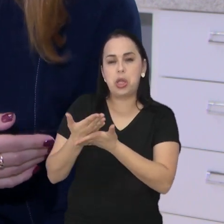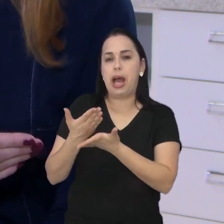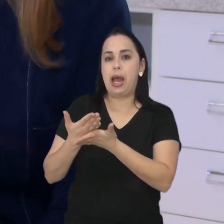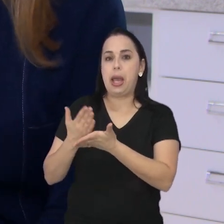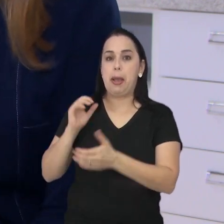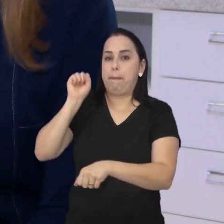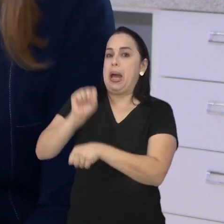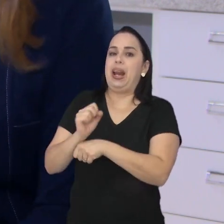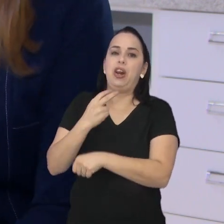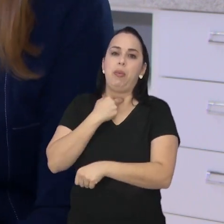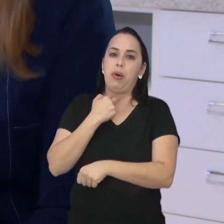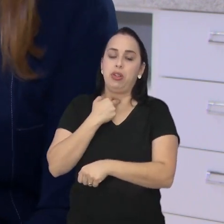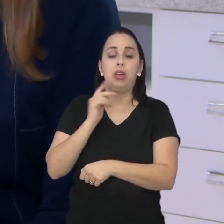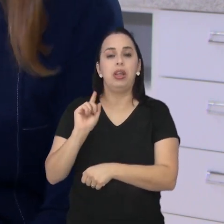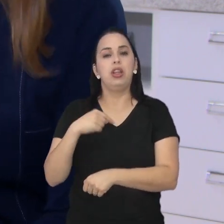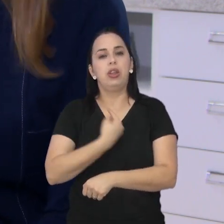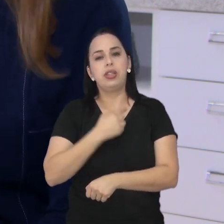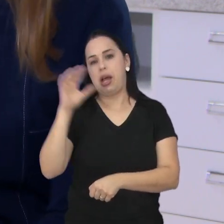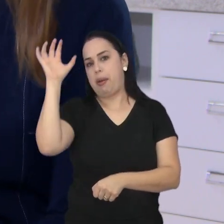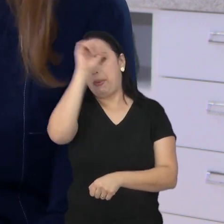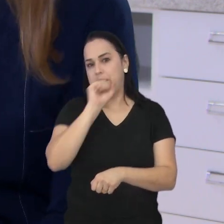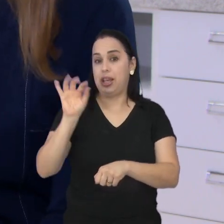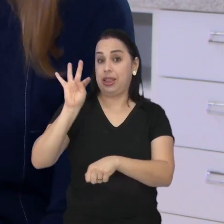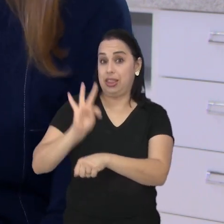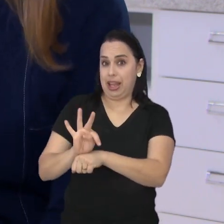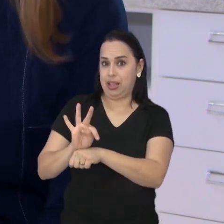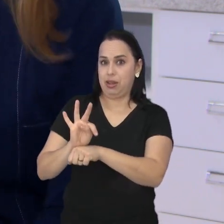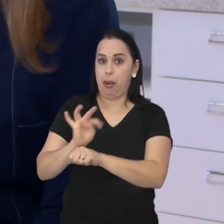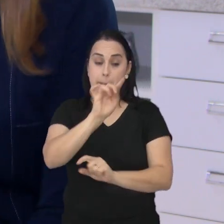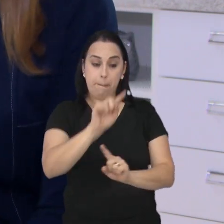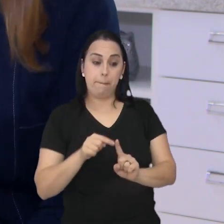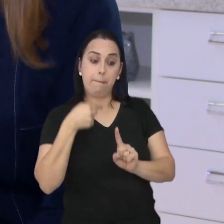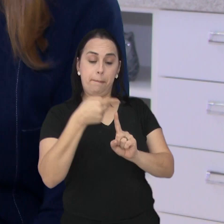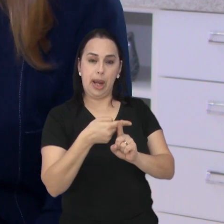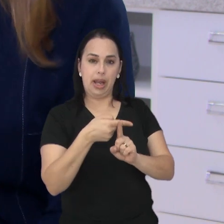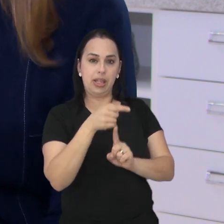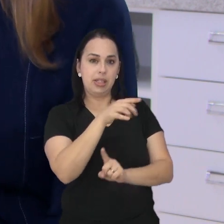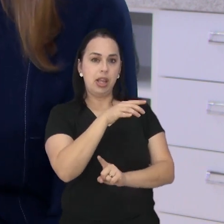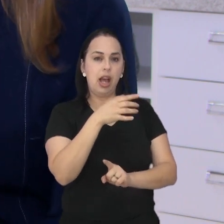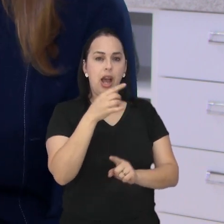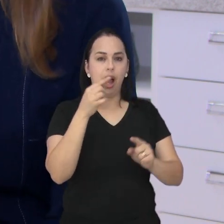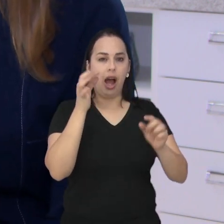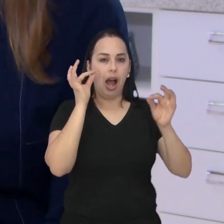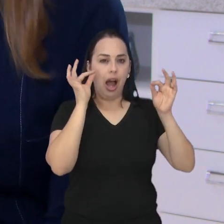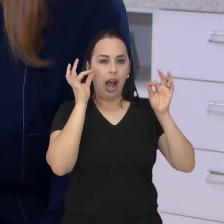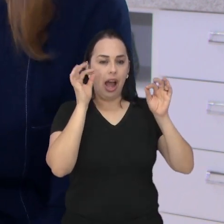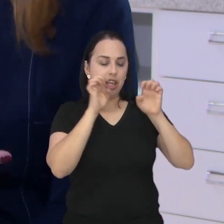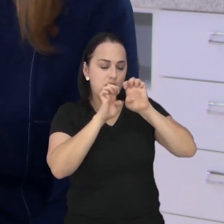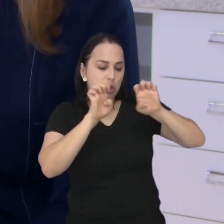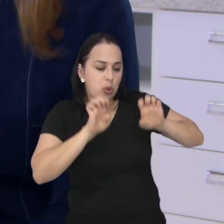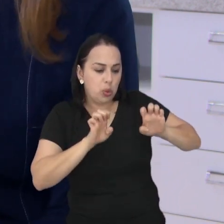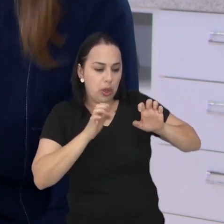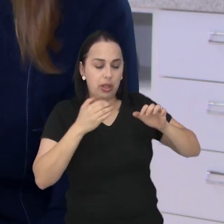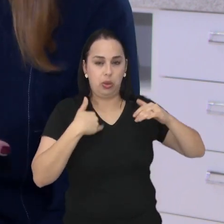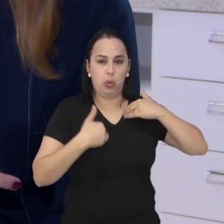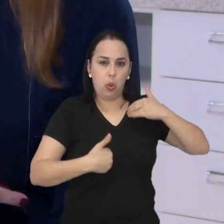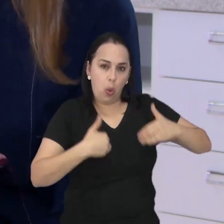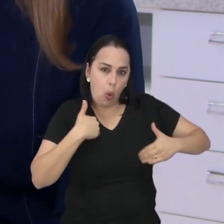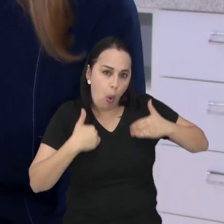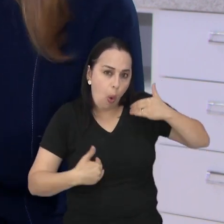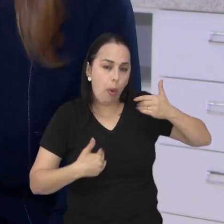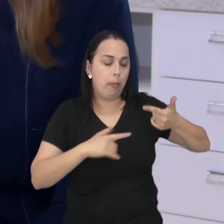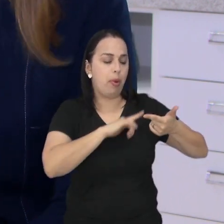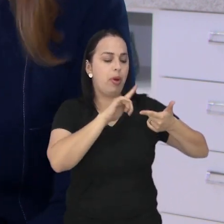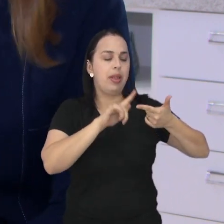além de toda a parte técnica que a gente precisa entender também de toda a estrutura da pele, a